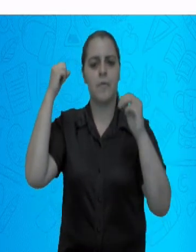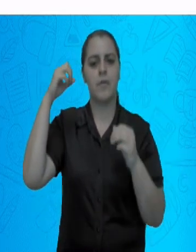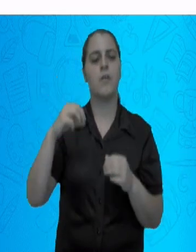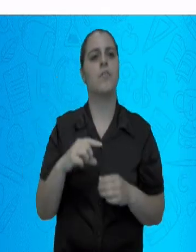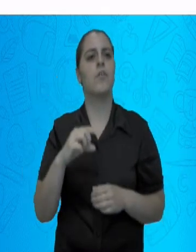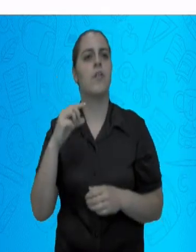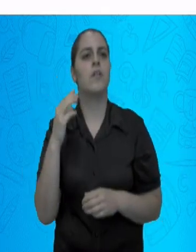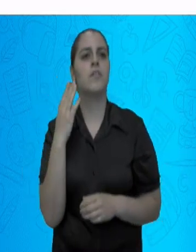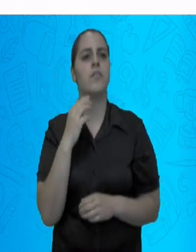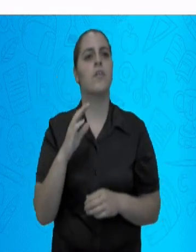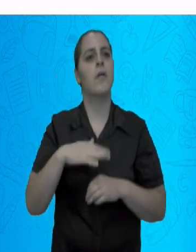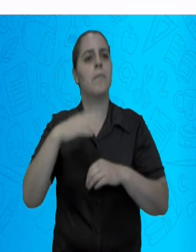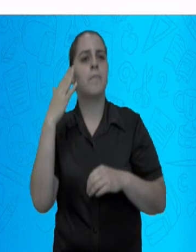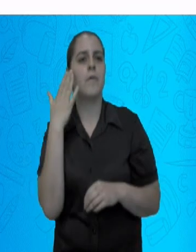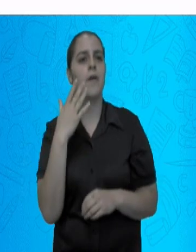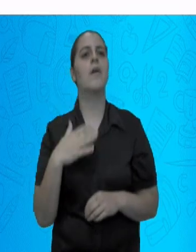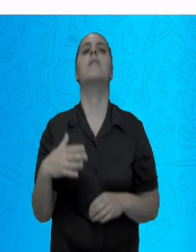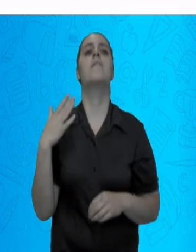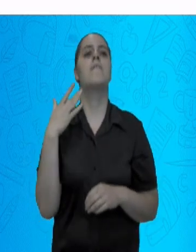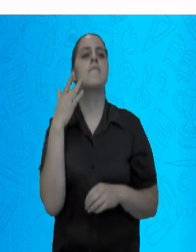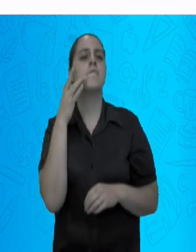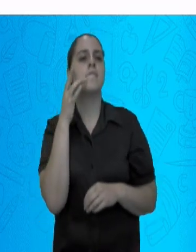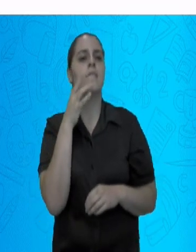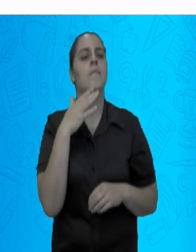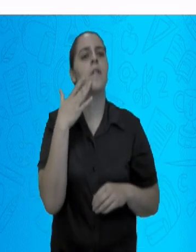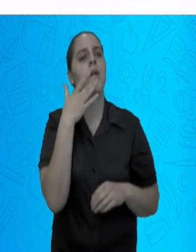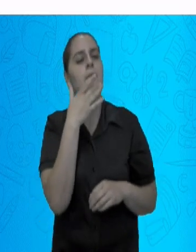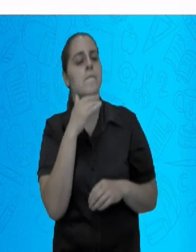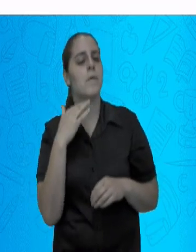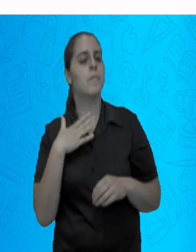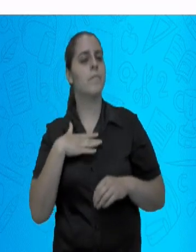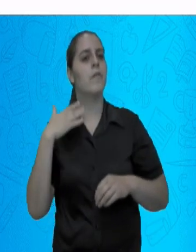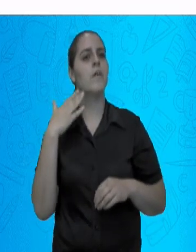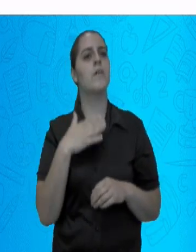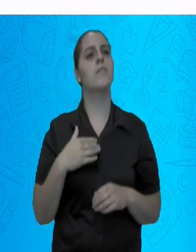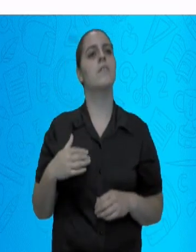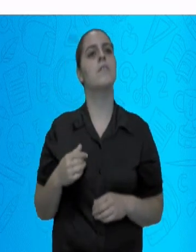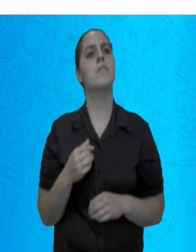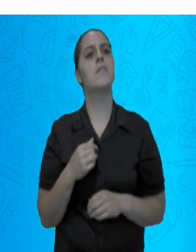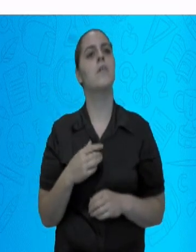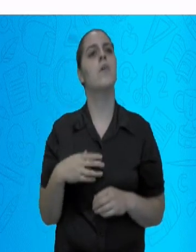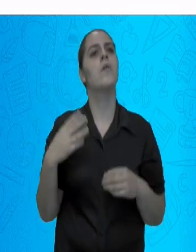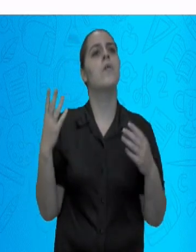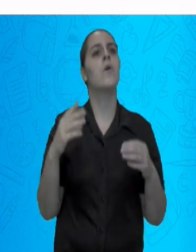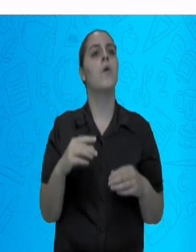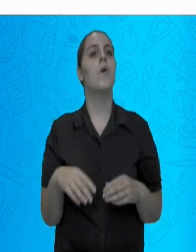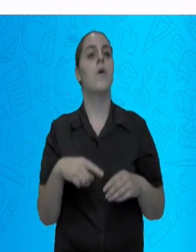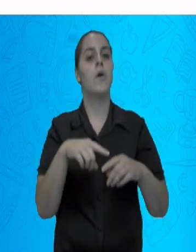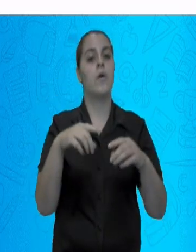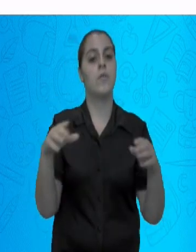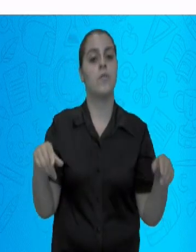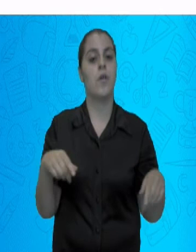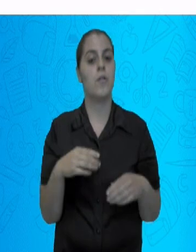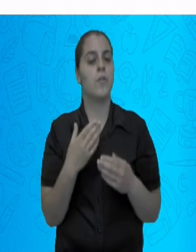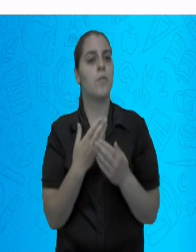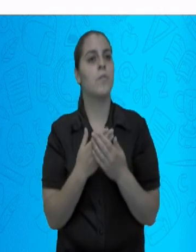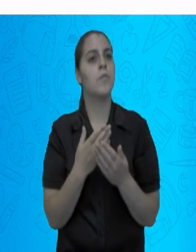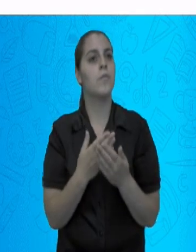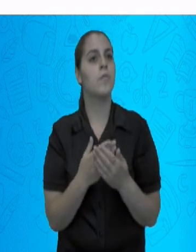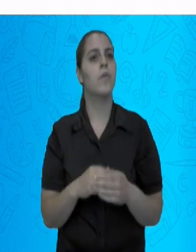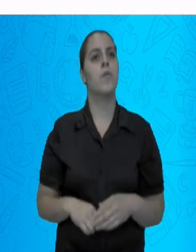fez uma pesquisa para saber os sabores preferidos de gelatina dos alunos da escola em que Diogo